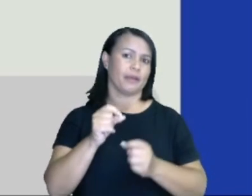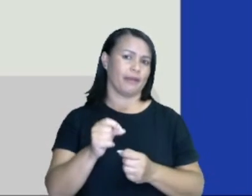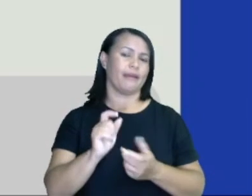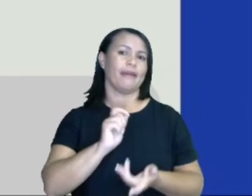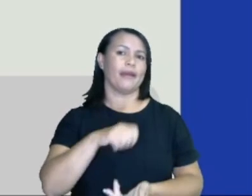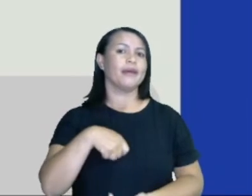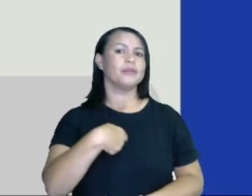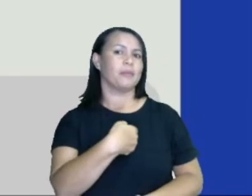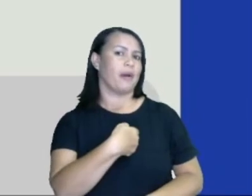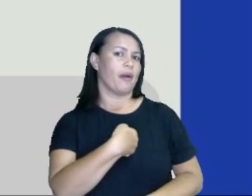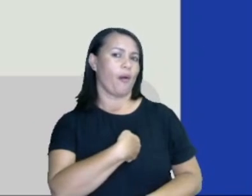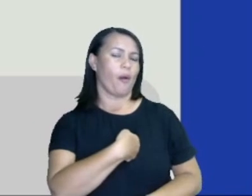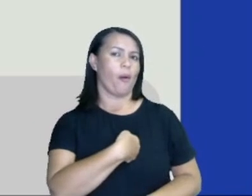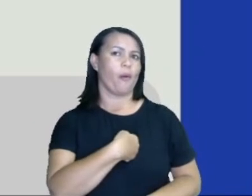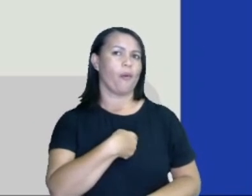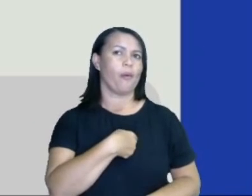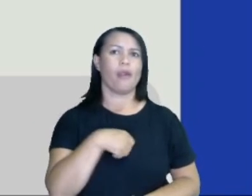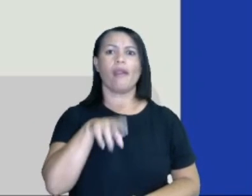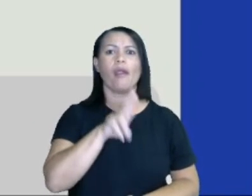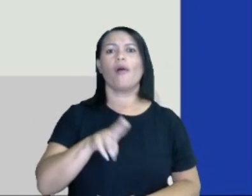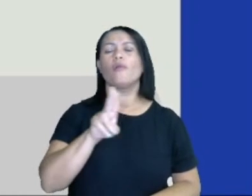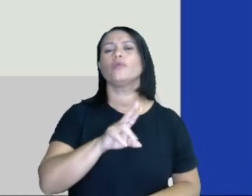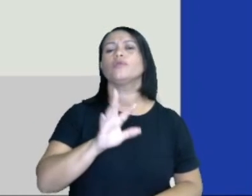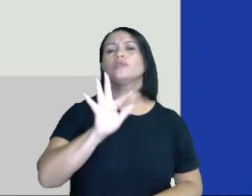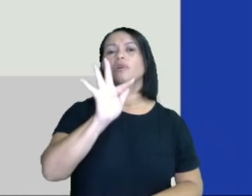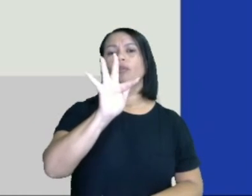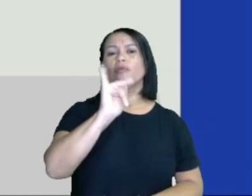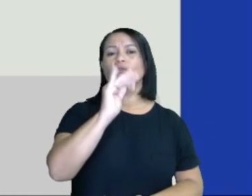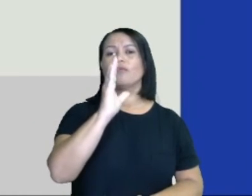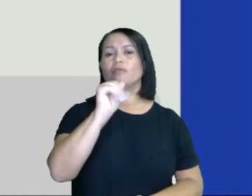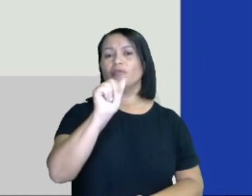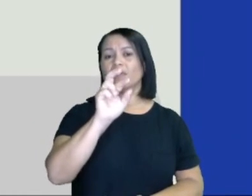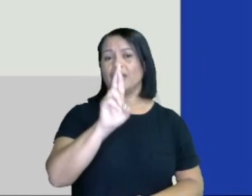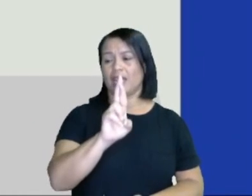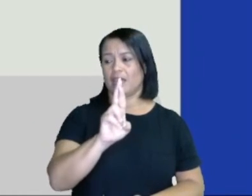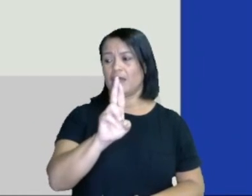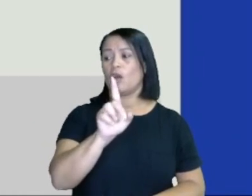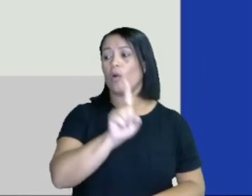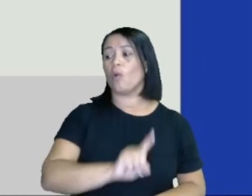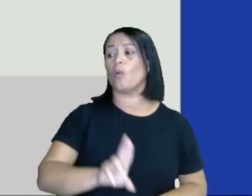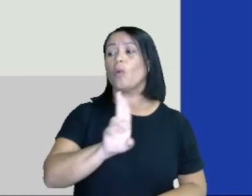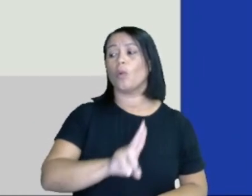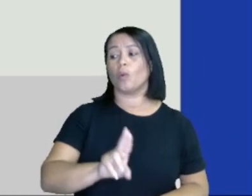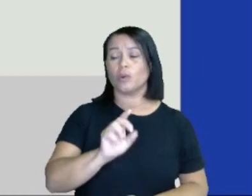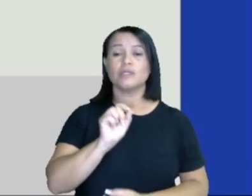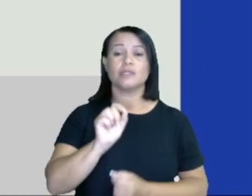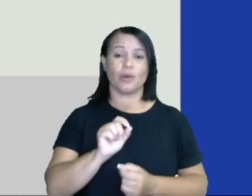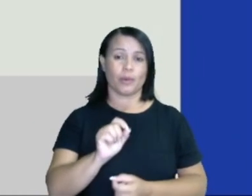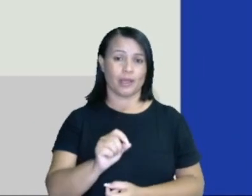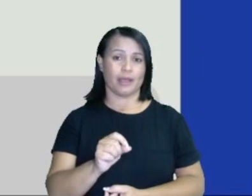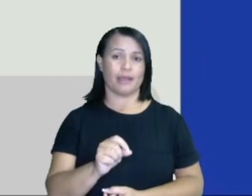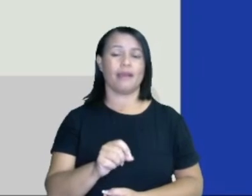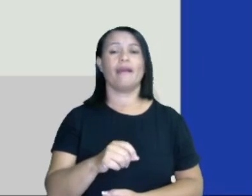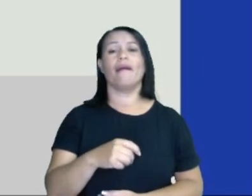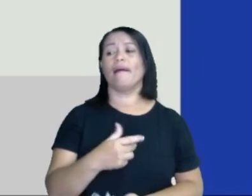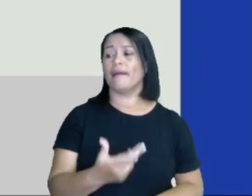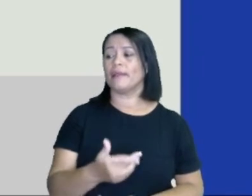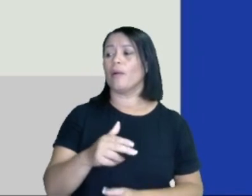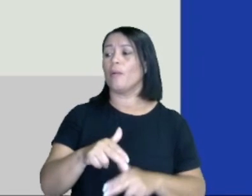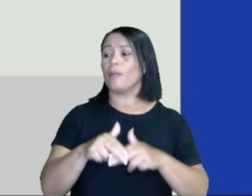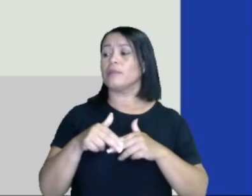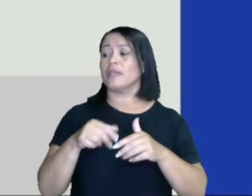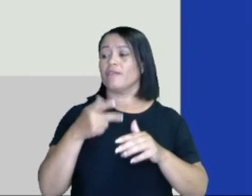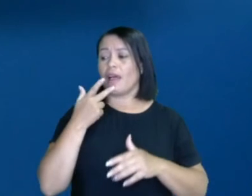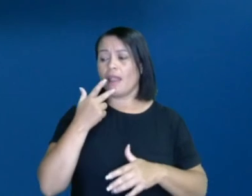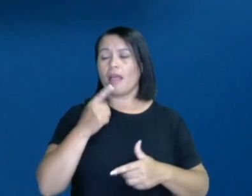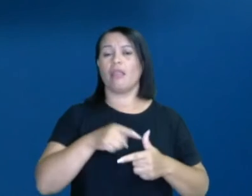a gente não usa o ficar para falar de sentimento. Se puso. Estou repetindo isso porque é importante que